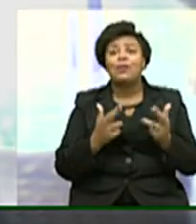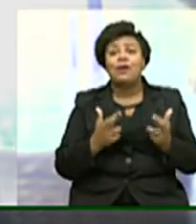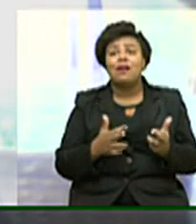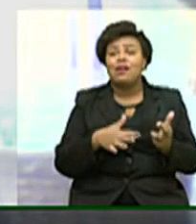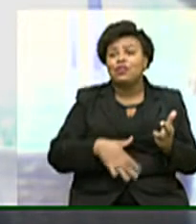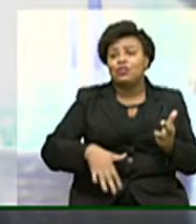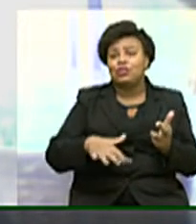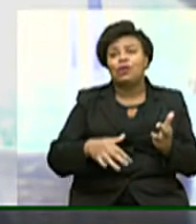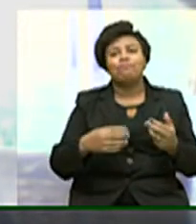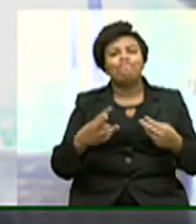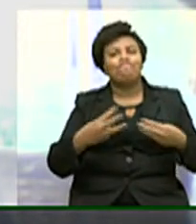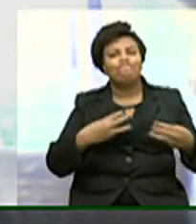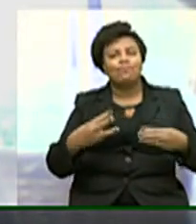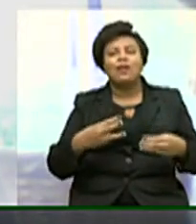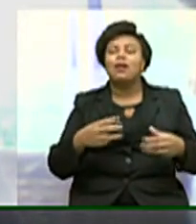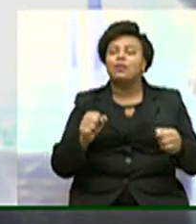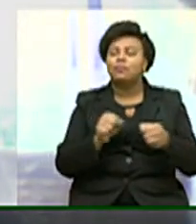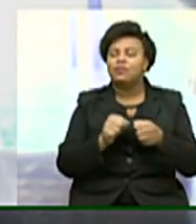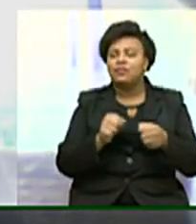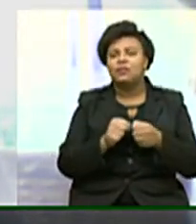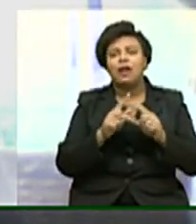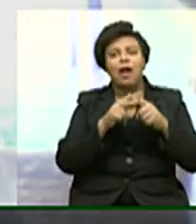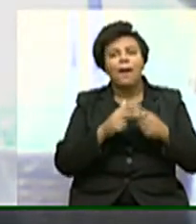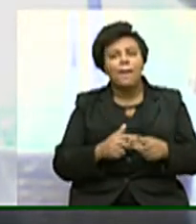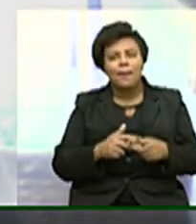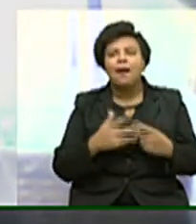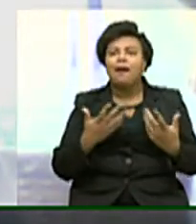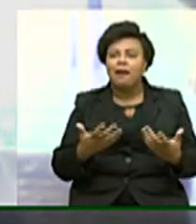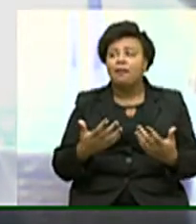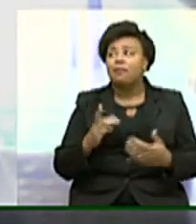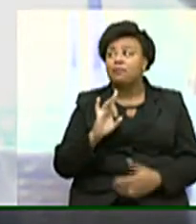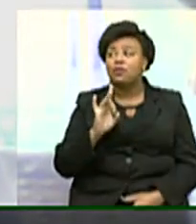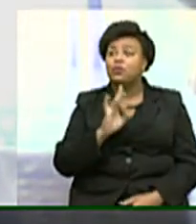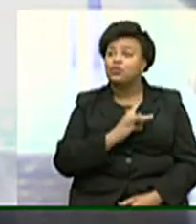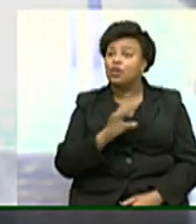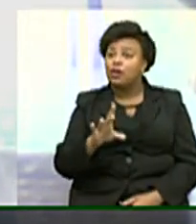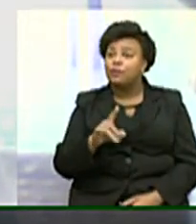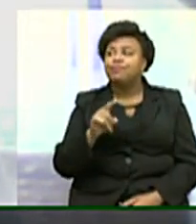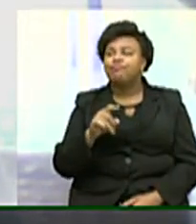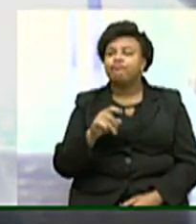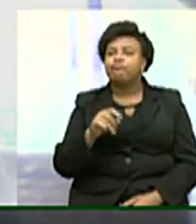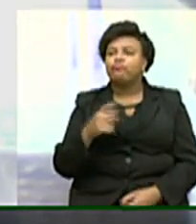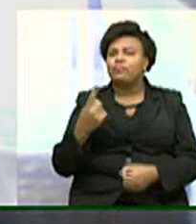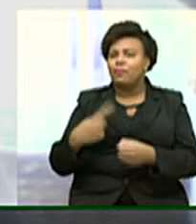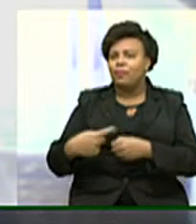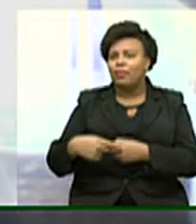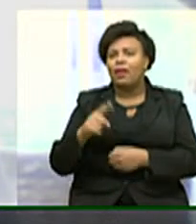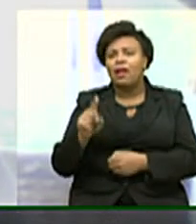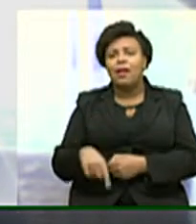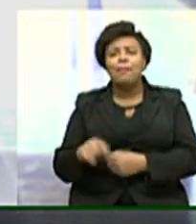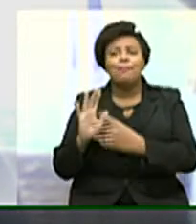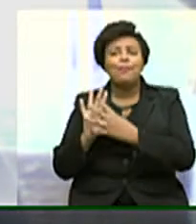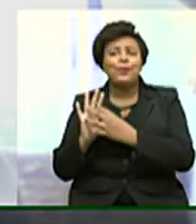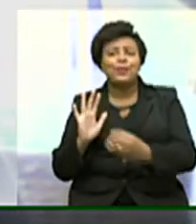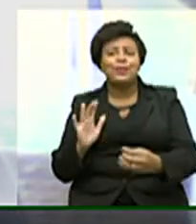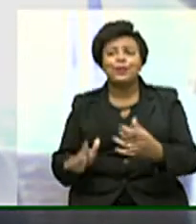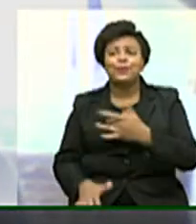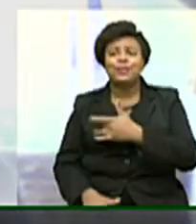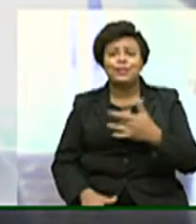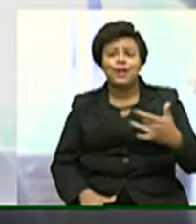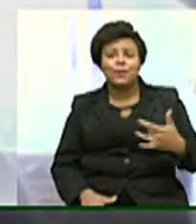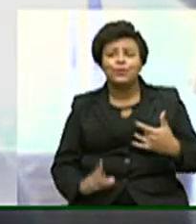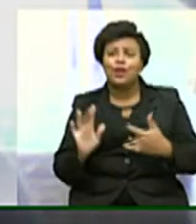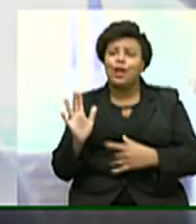si. E não só nesse sentido, presidente e demais colegas. Nova Pádua é modelo em saúde, é modelo